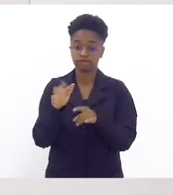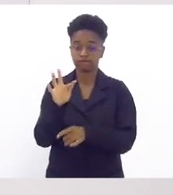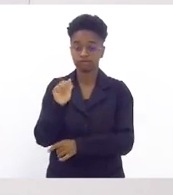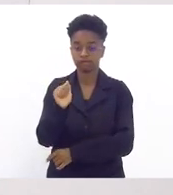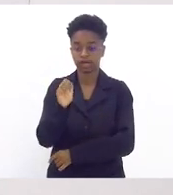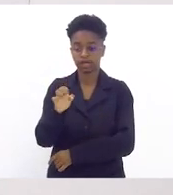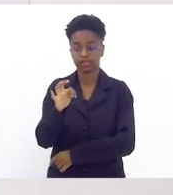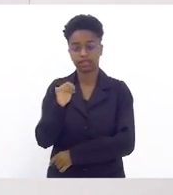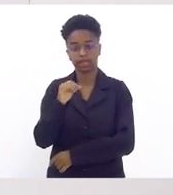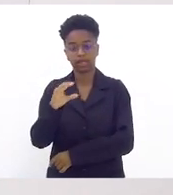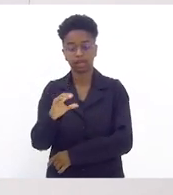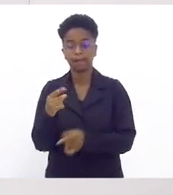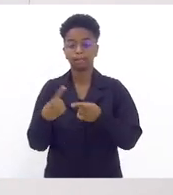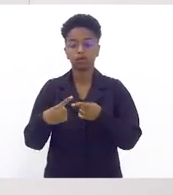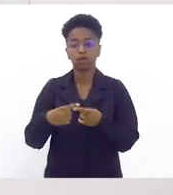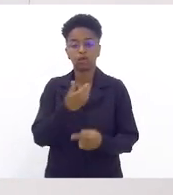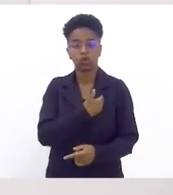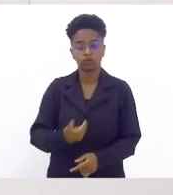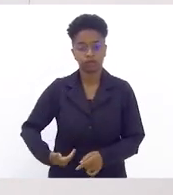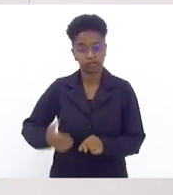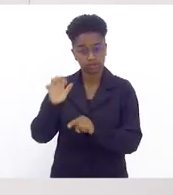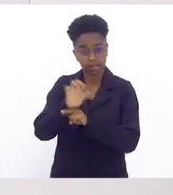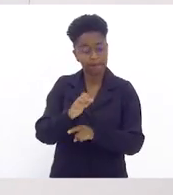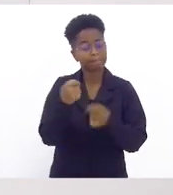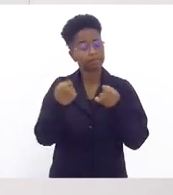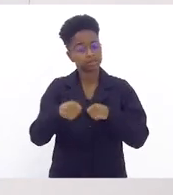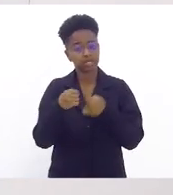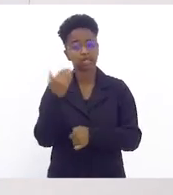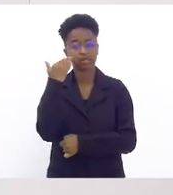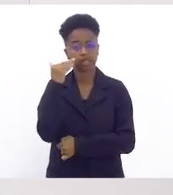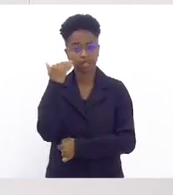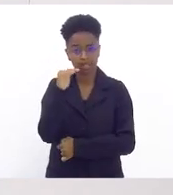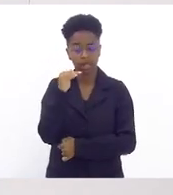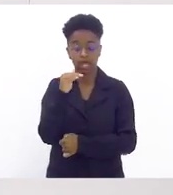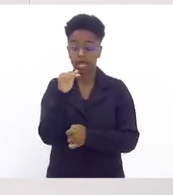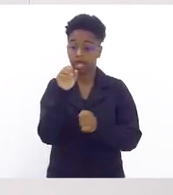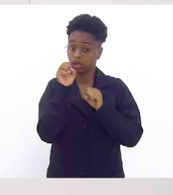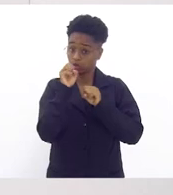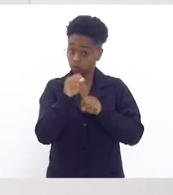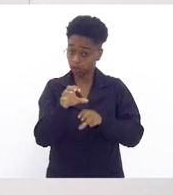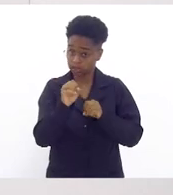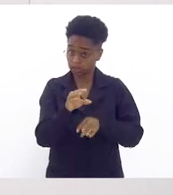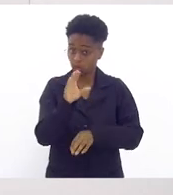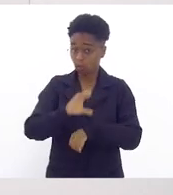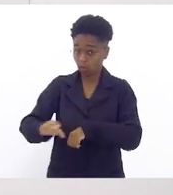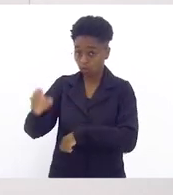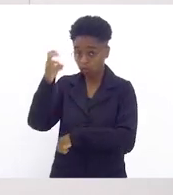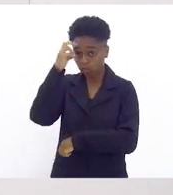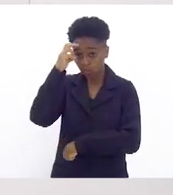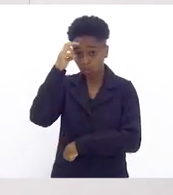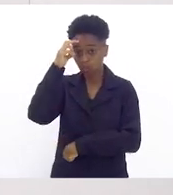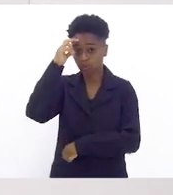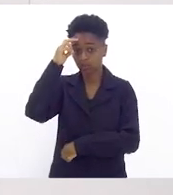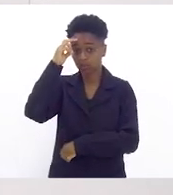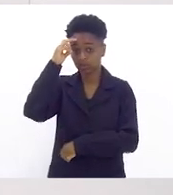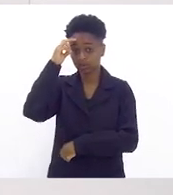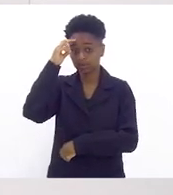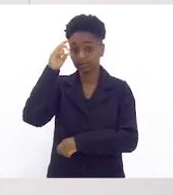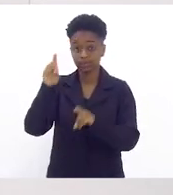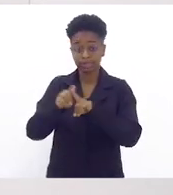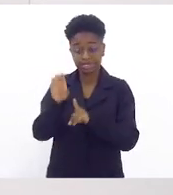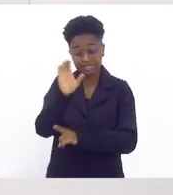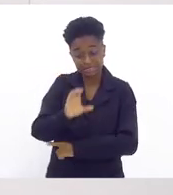o governo do estado precisa entender que educação que cultura Que ciência e tecnologia